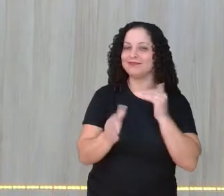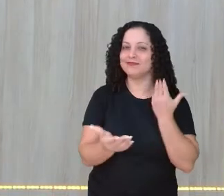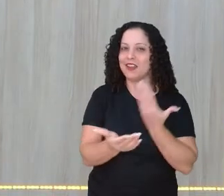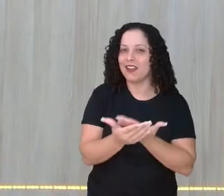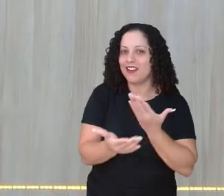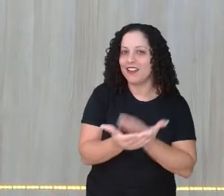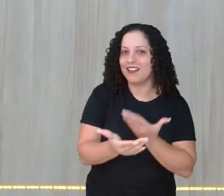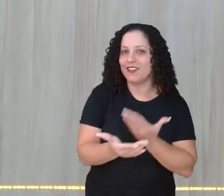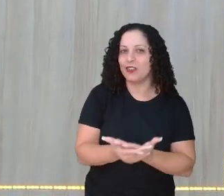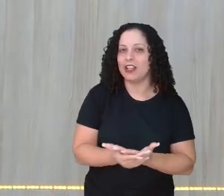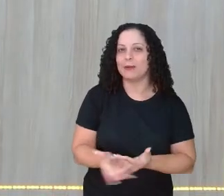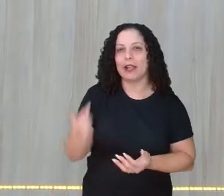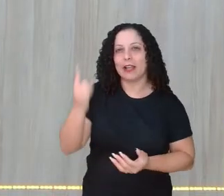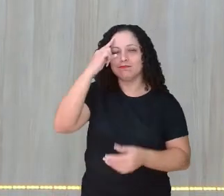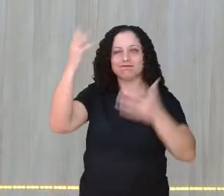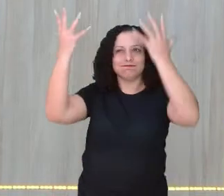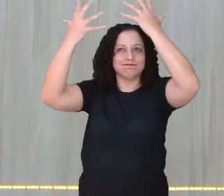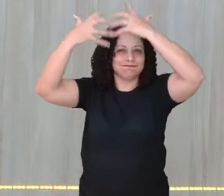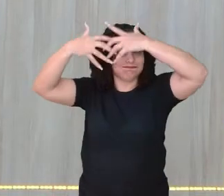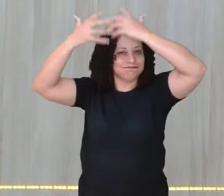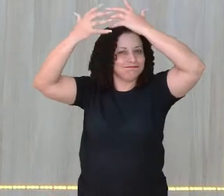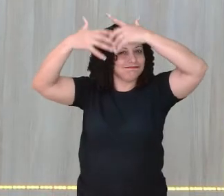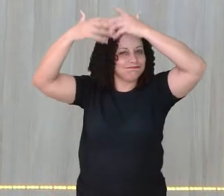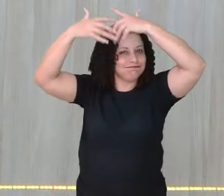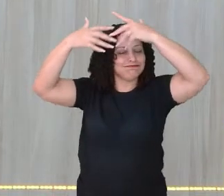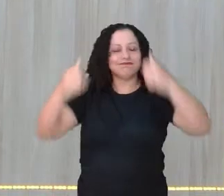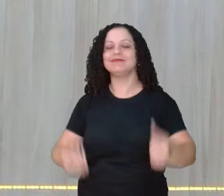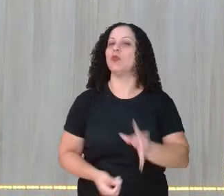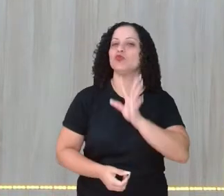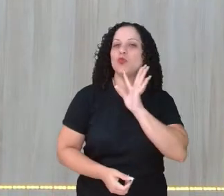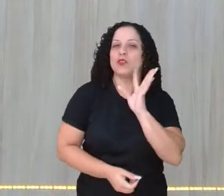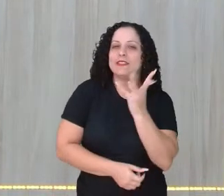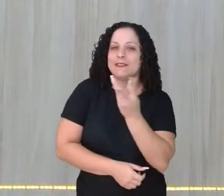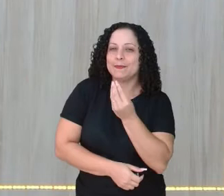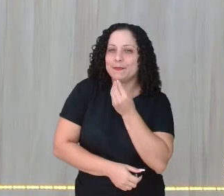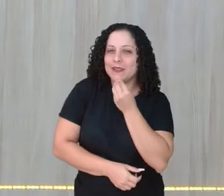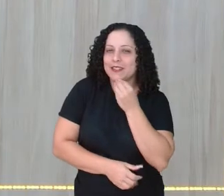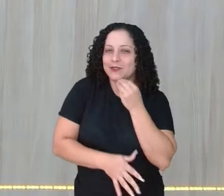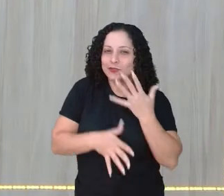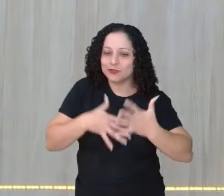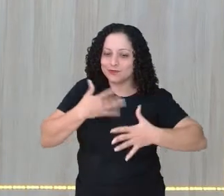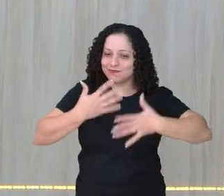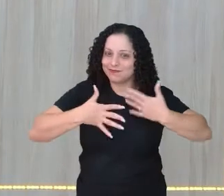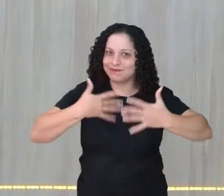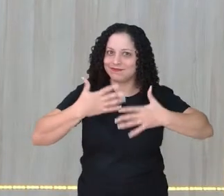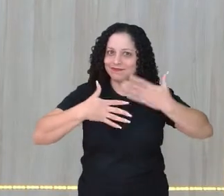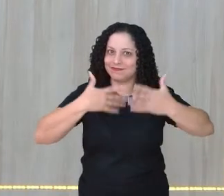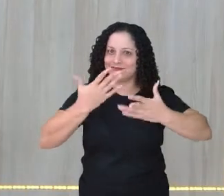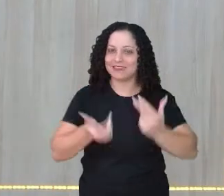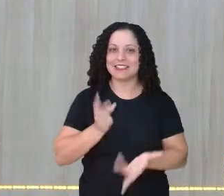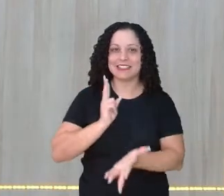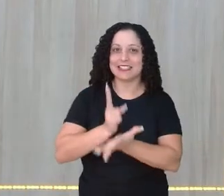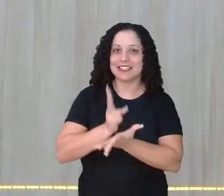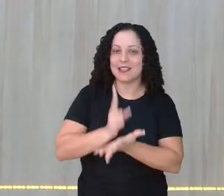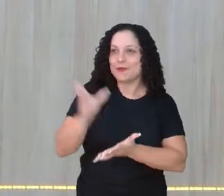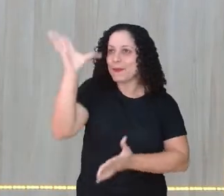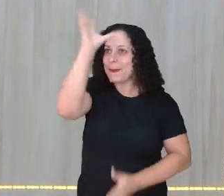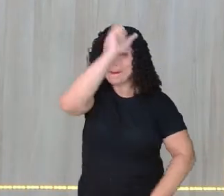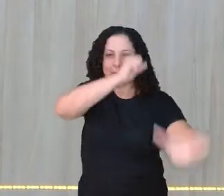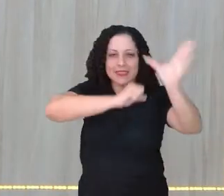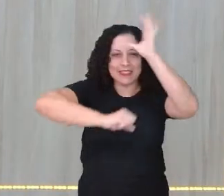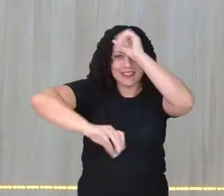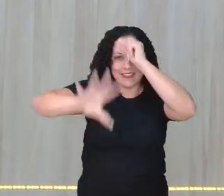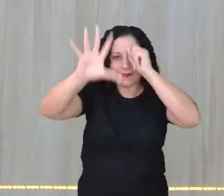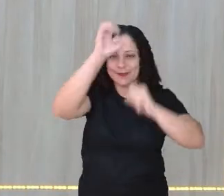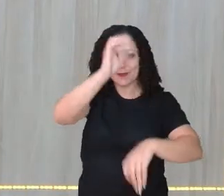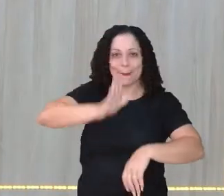para refletir, para testar nossos conhecimentos, porque sempre tem alguma coisa para aprender nessa língua que